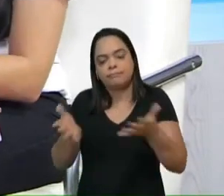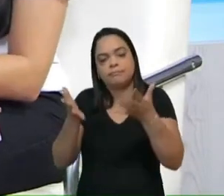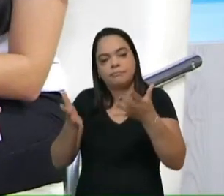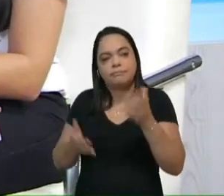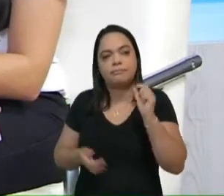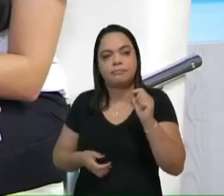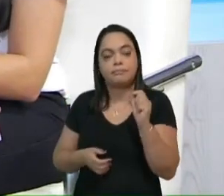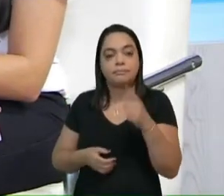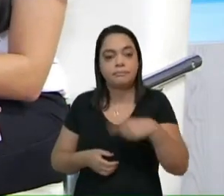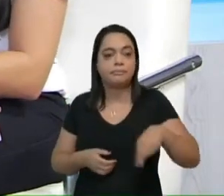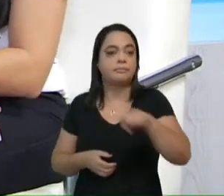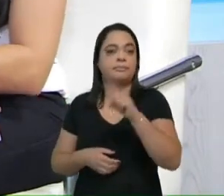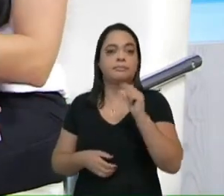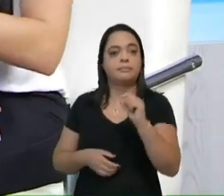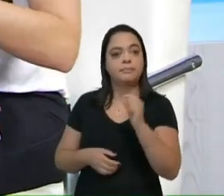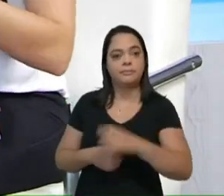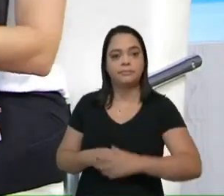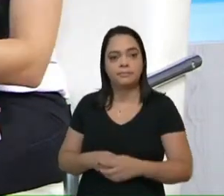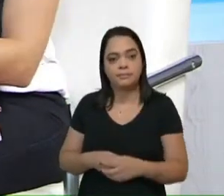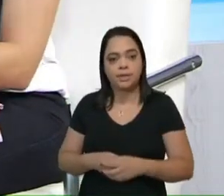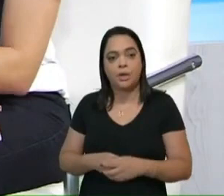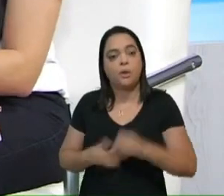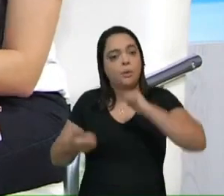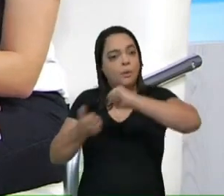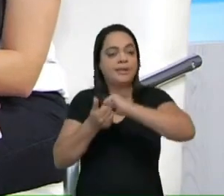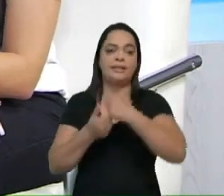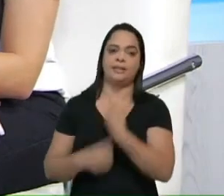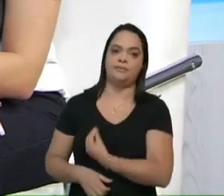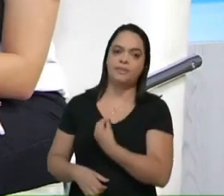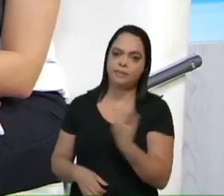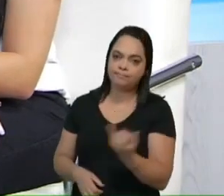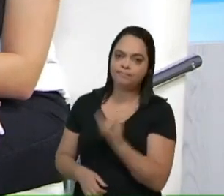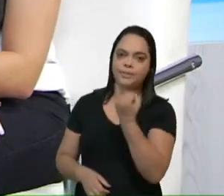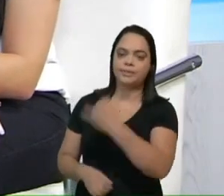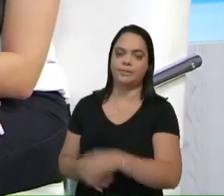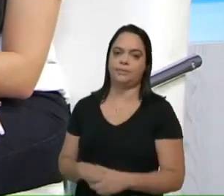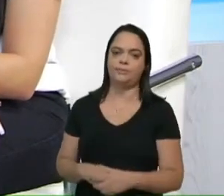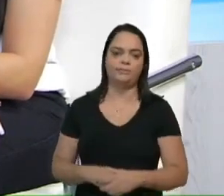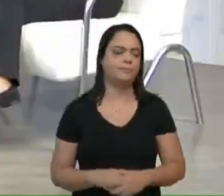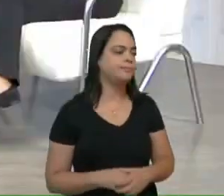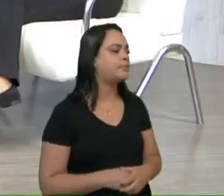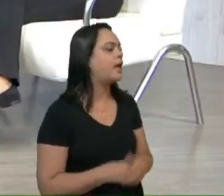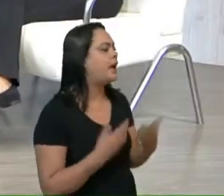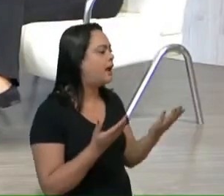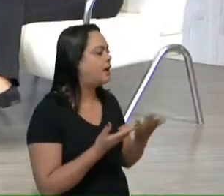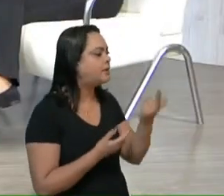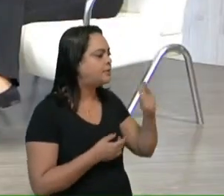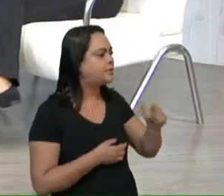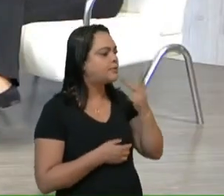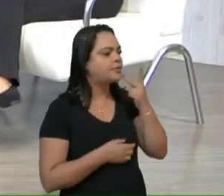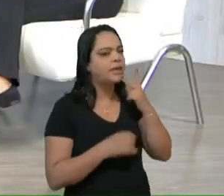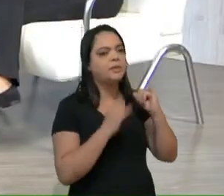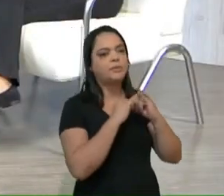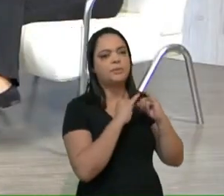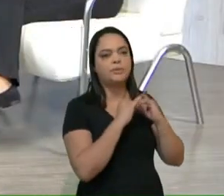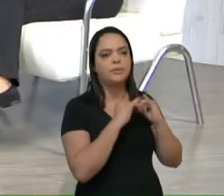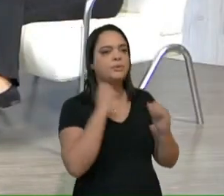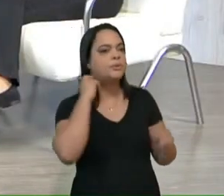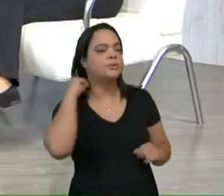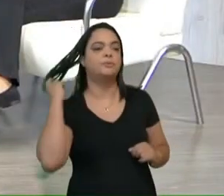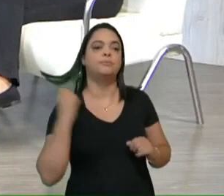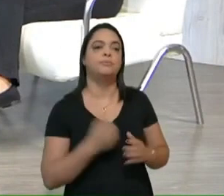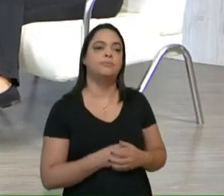para eles eh terem uma qualidade de vida é muito importante certo e Voltando a falar falar do Instituto